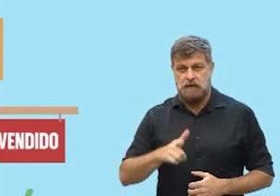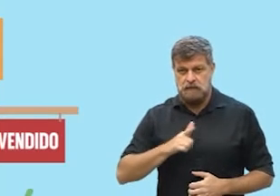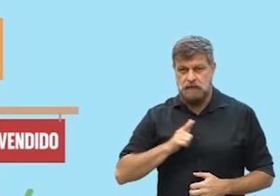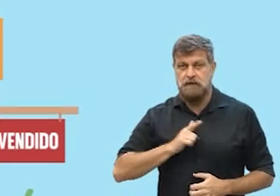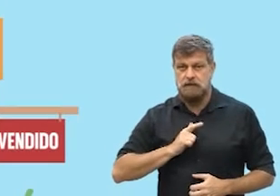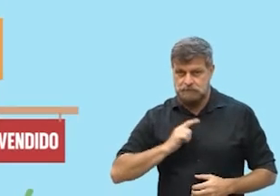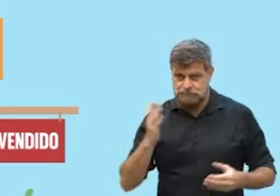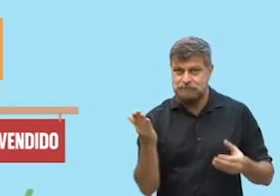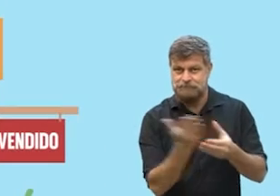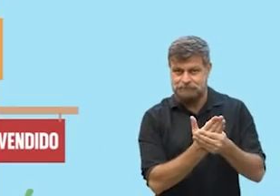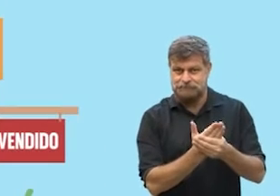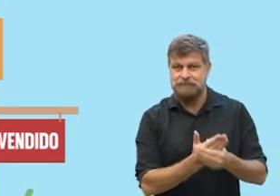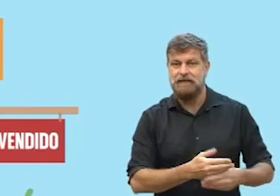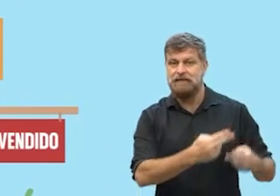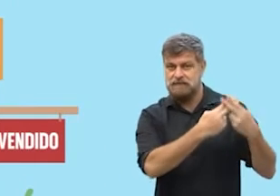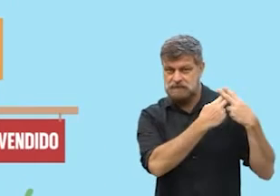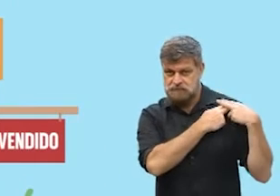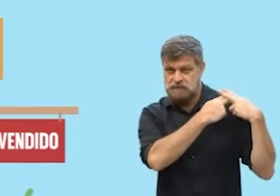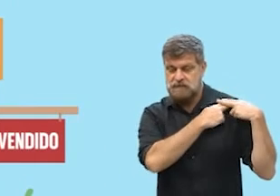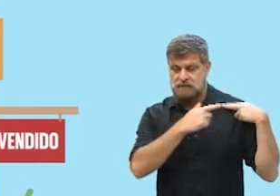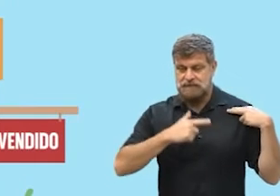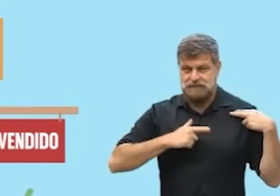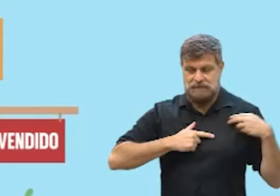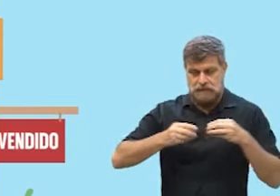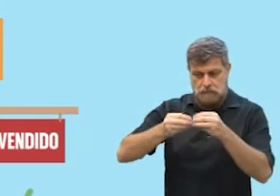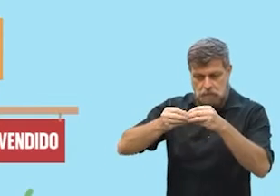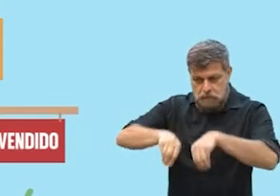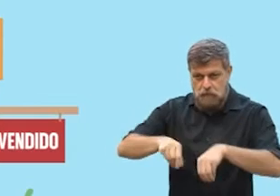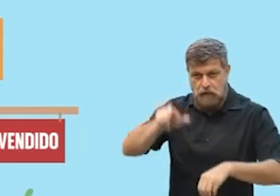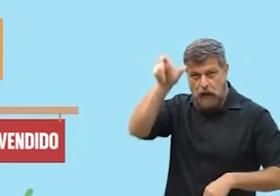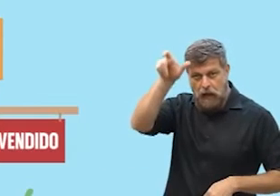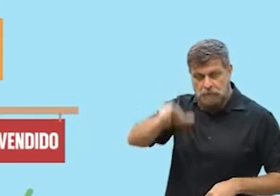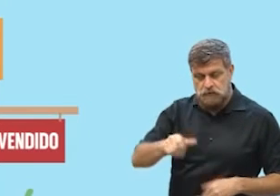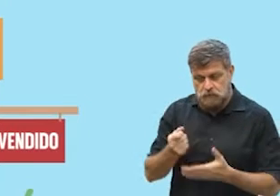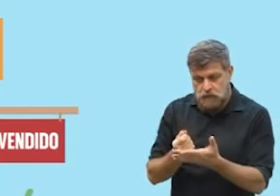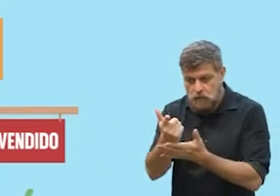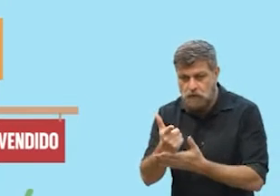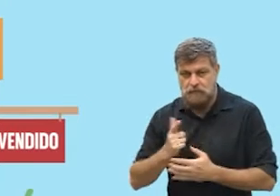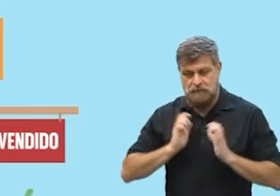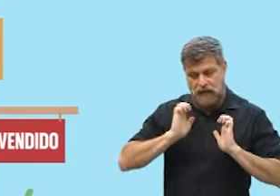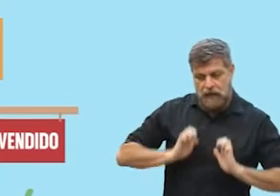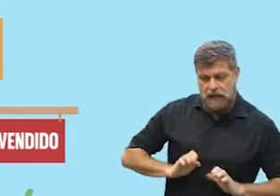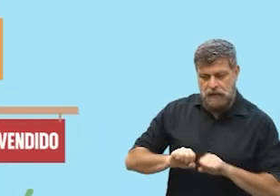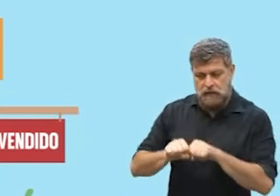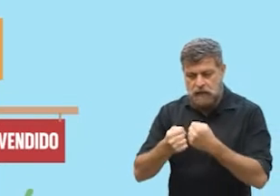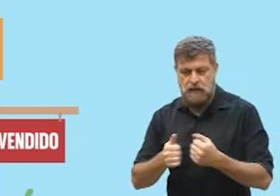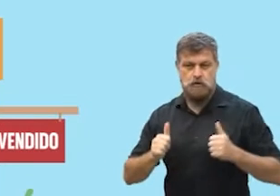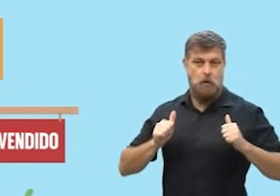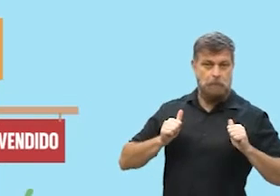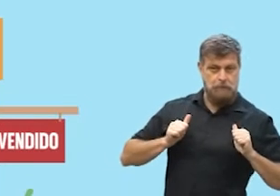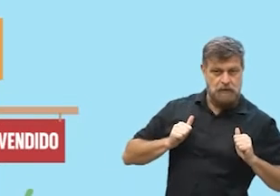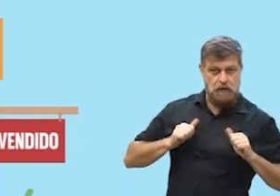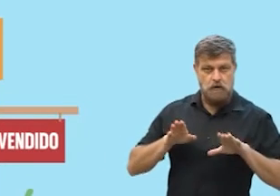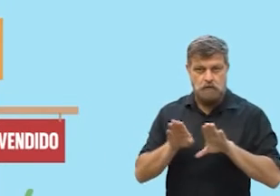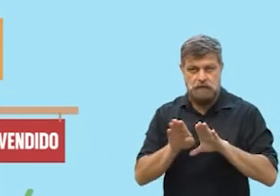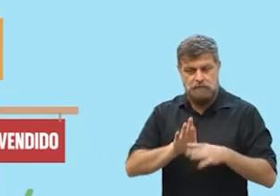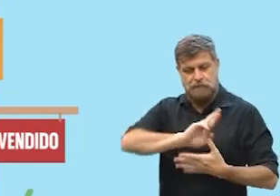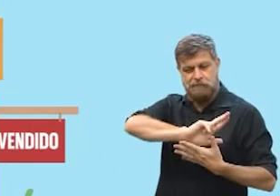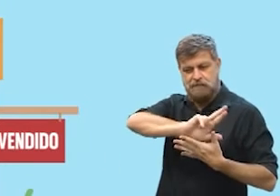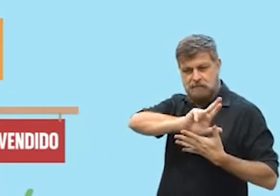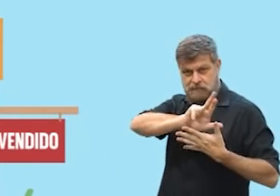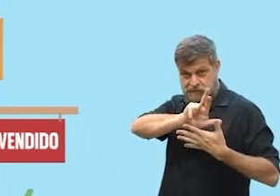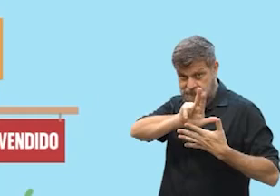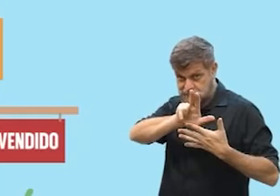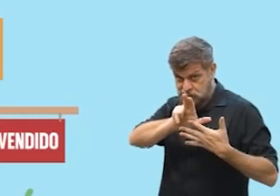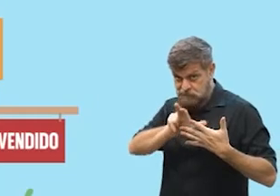Responder civil e penalmente em casos de danos ao cliente, seja por falta de ética, negligência ou outros